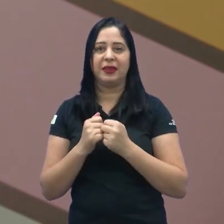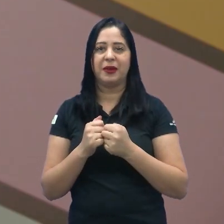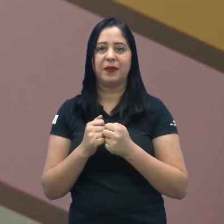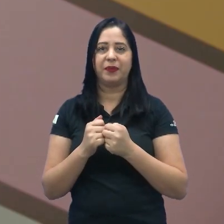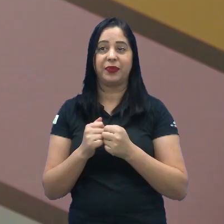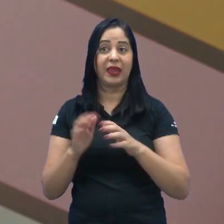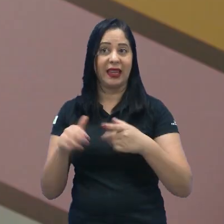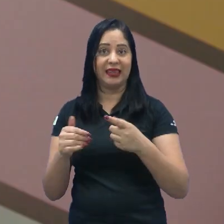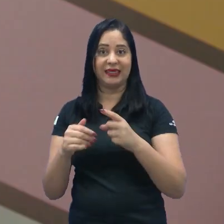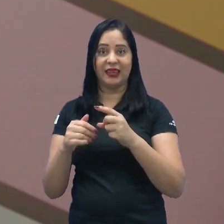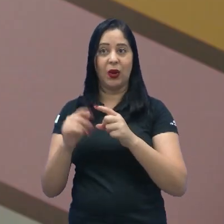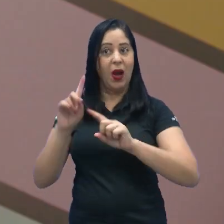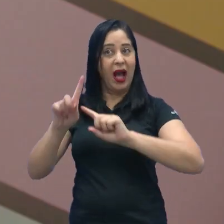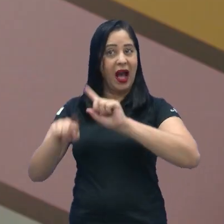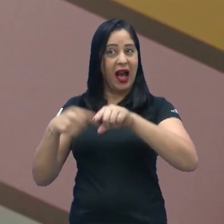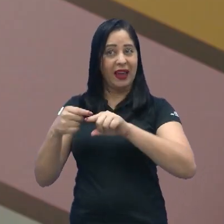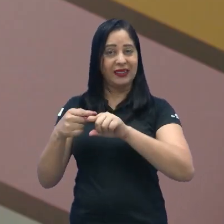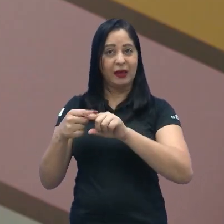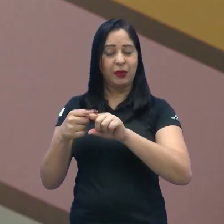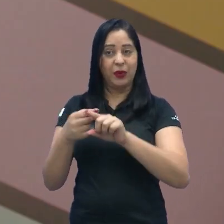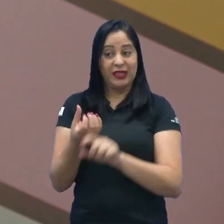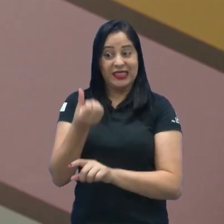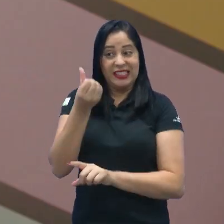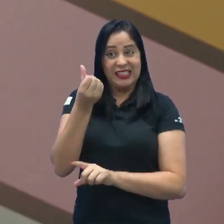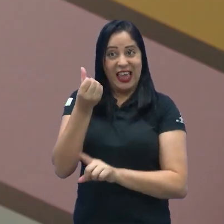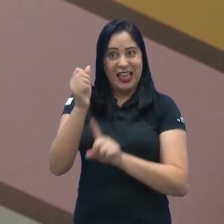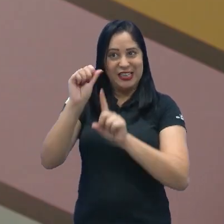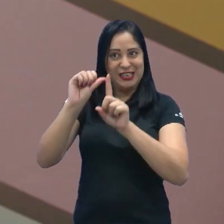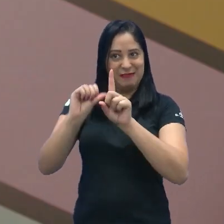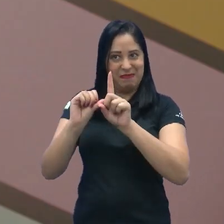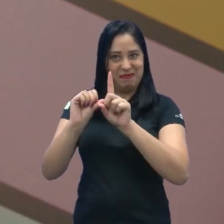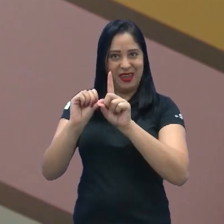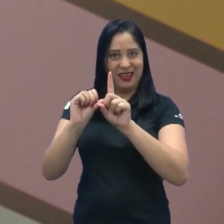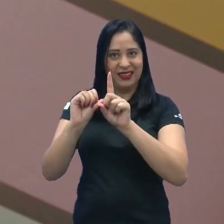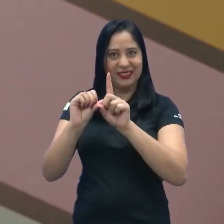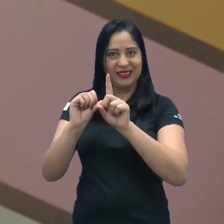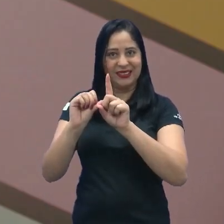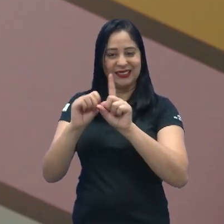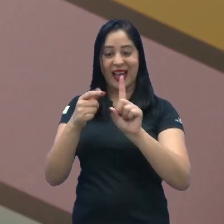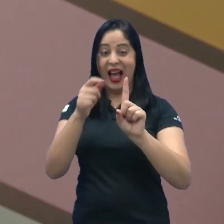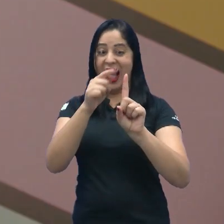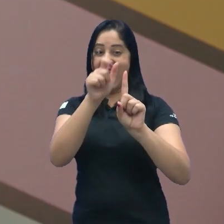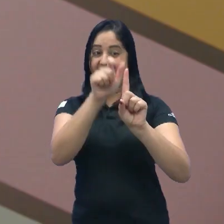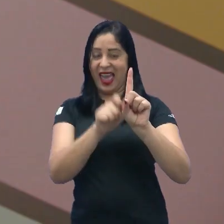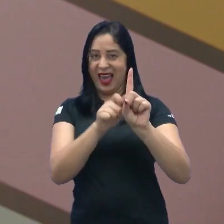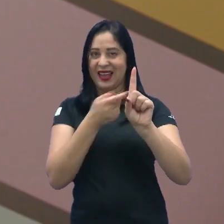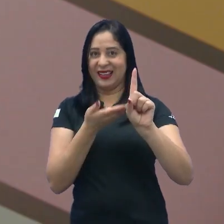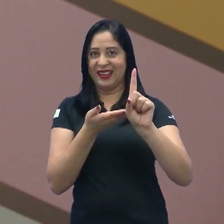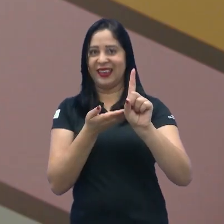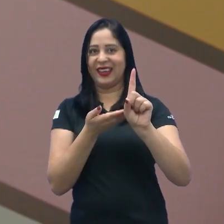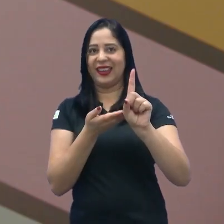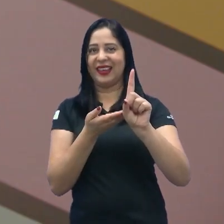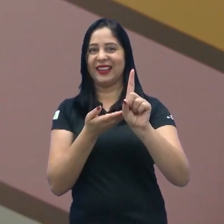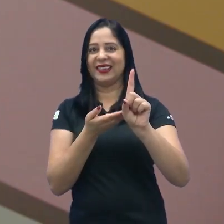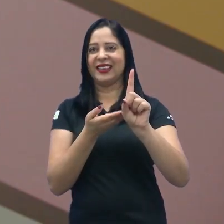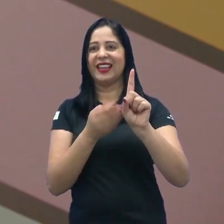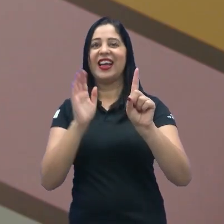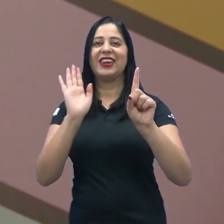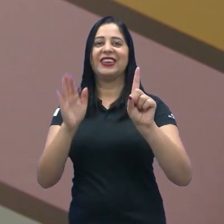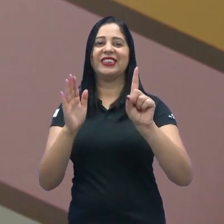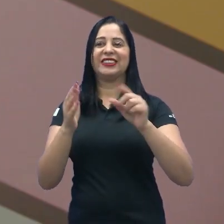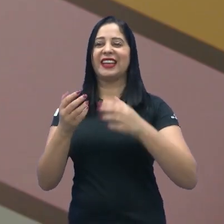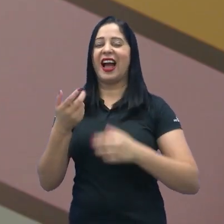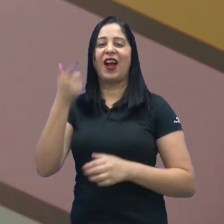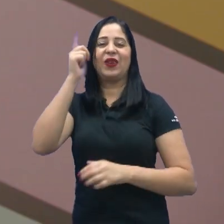no segundo trimestre, que é o momento em que ela está em lua de mel, né? Que ela já